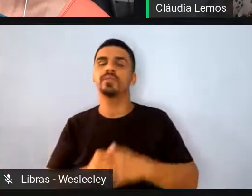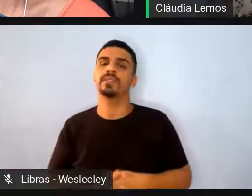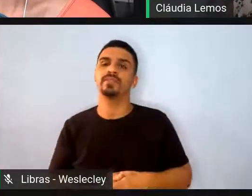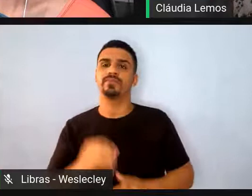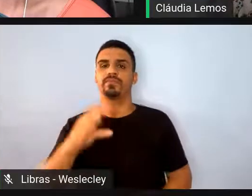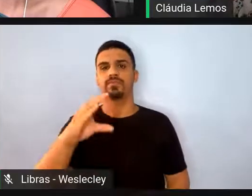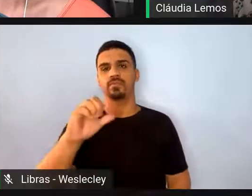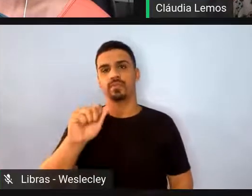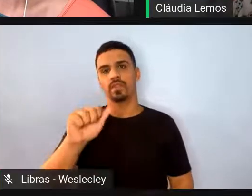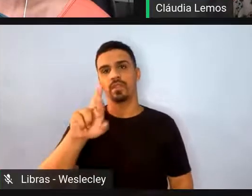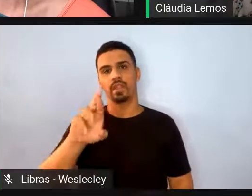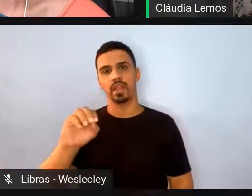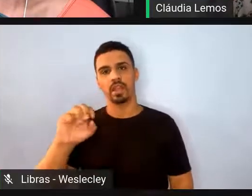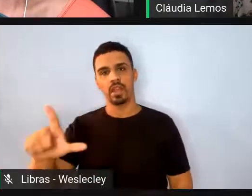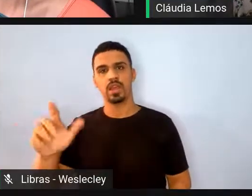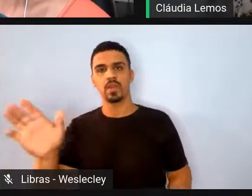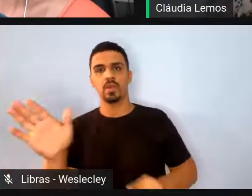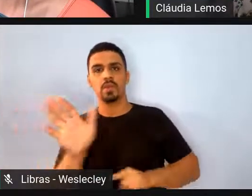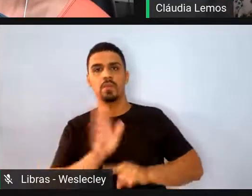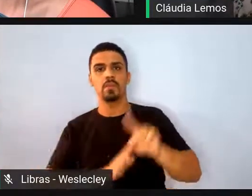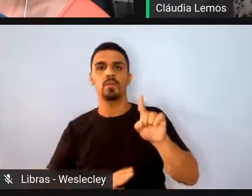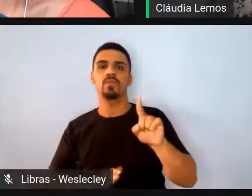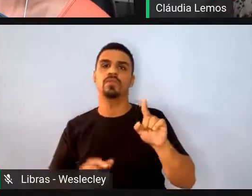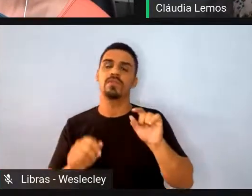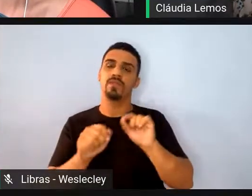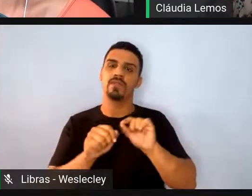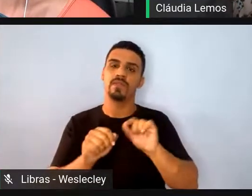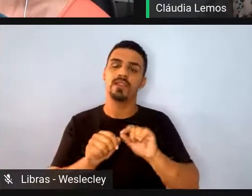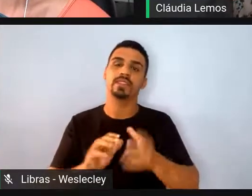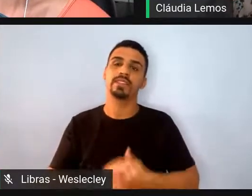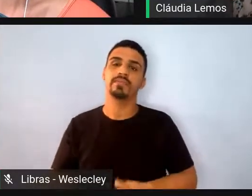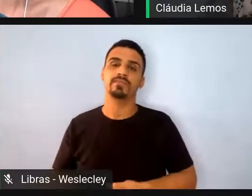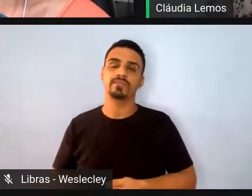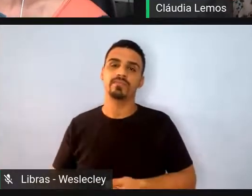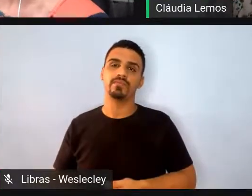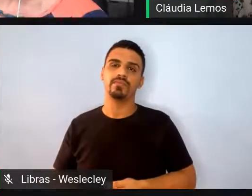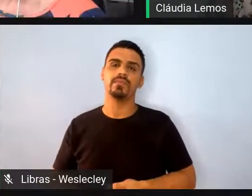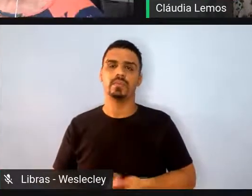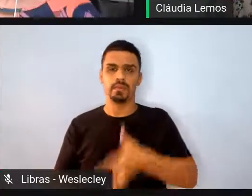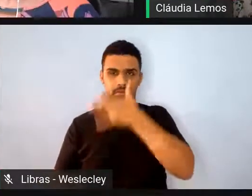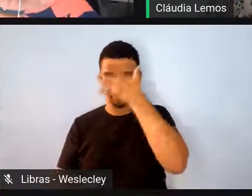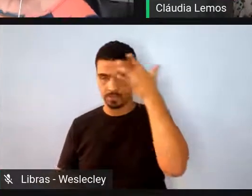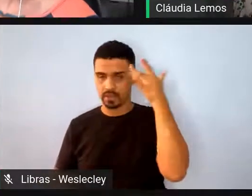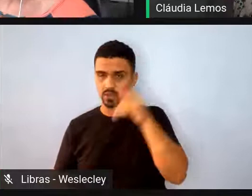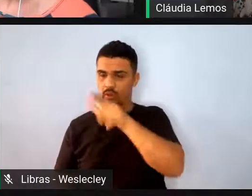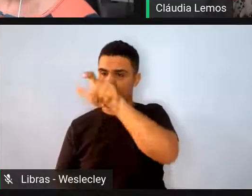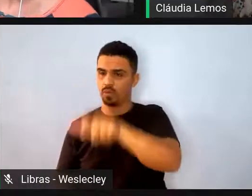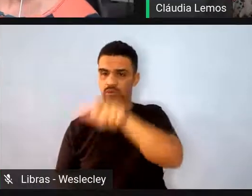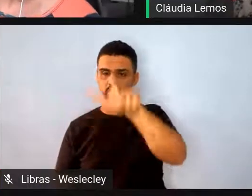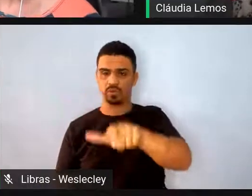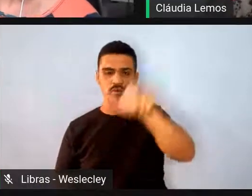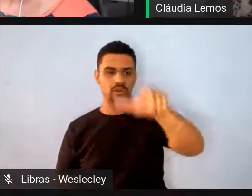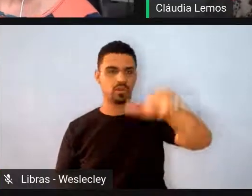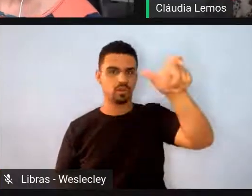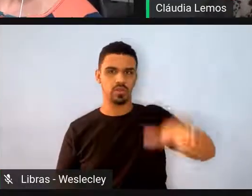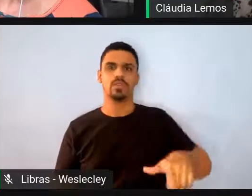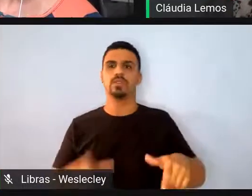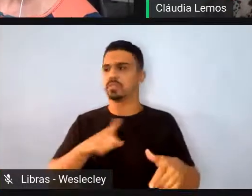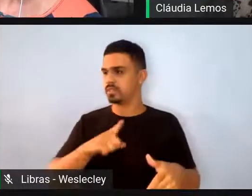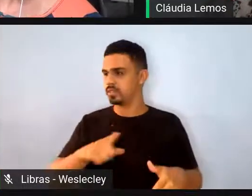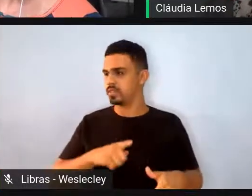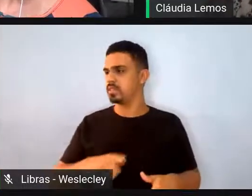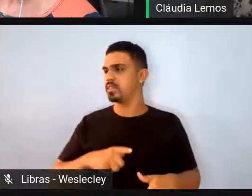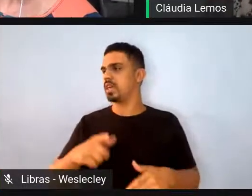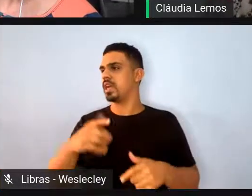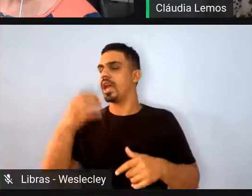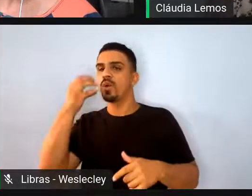Nogueira faz no final do trabalho dela. A gente vai ver esses outros atores que estão fazendo o sinal chegar para seus